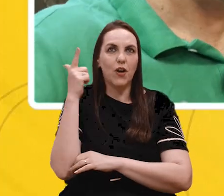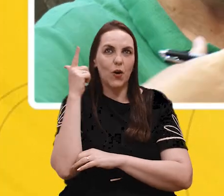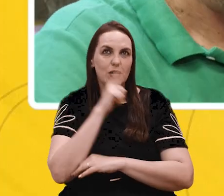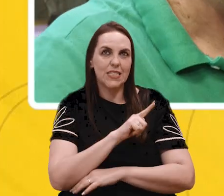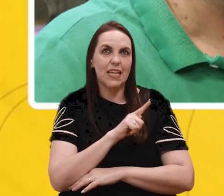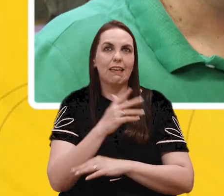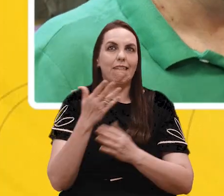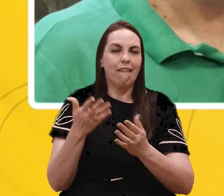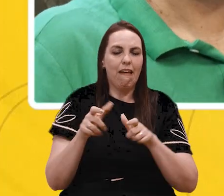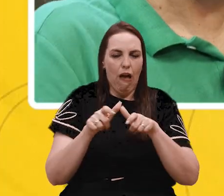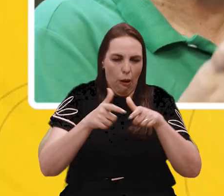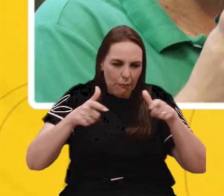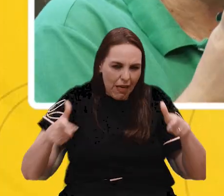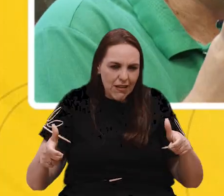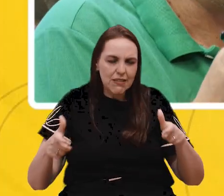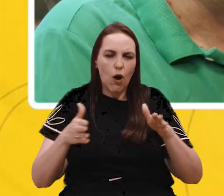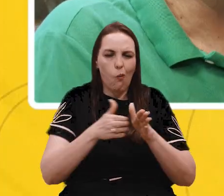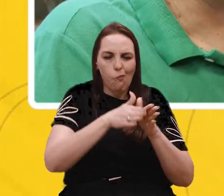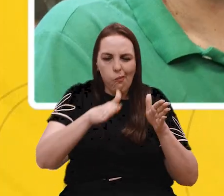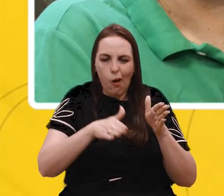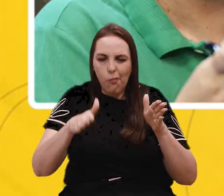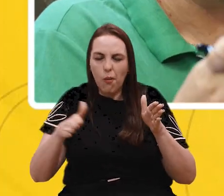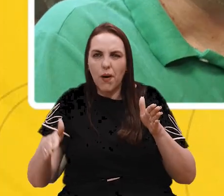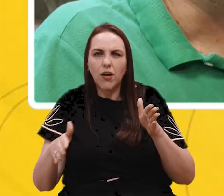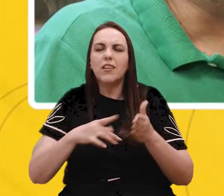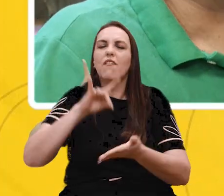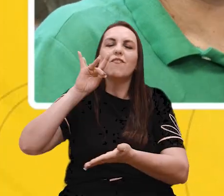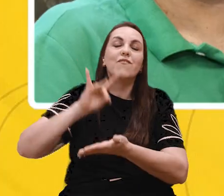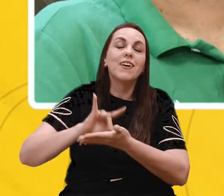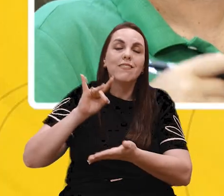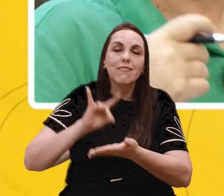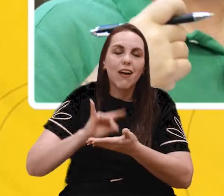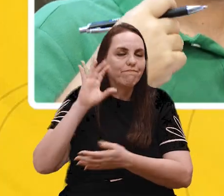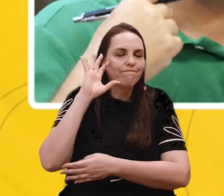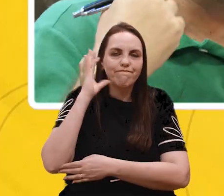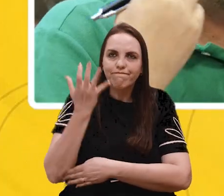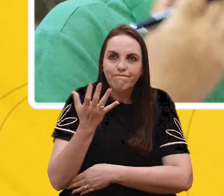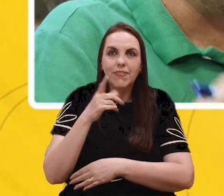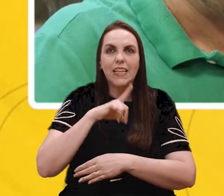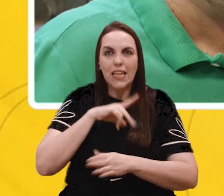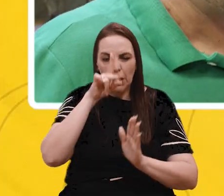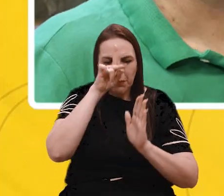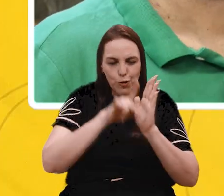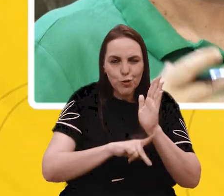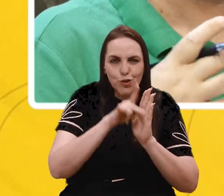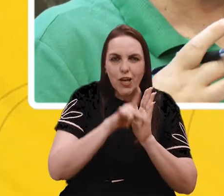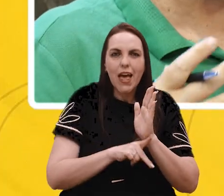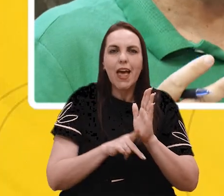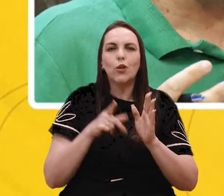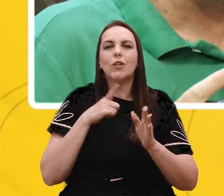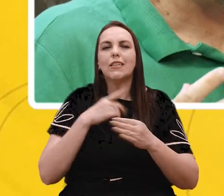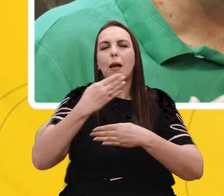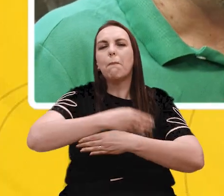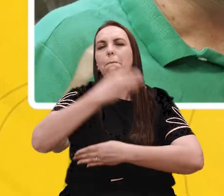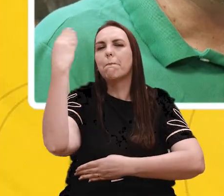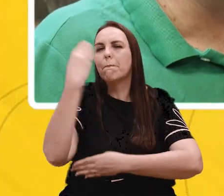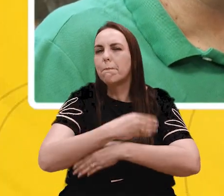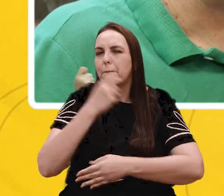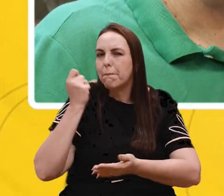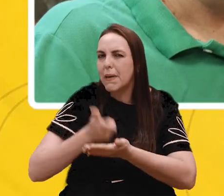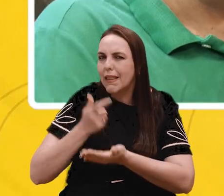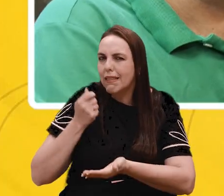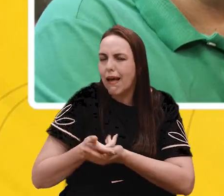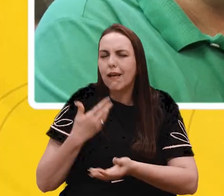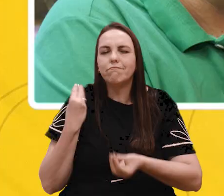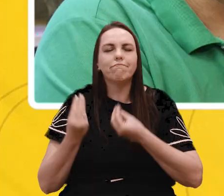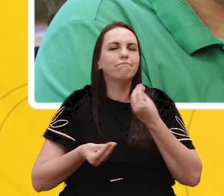ela ser ampliada. Qual que é a real situação? Tem algum projeto? Tem essa questão de pedágios? Que realidade que a